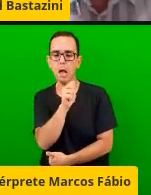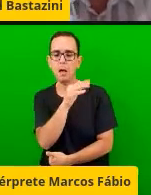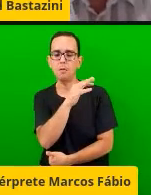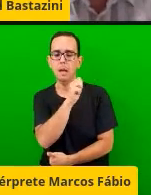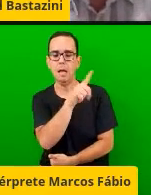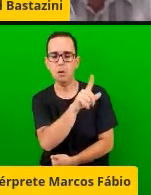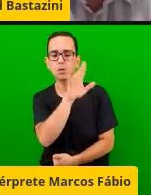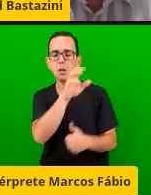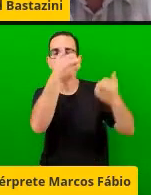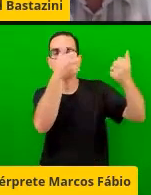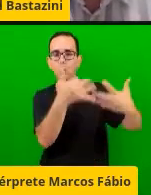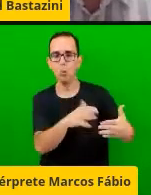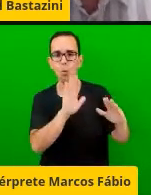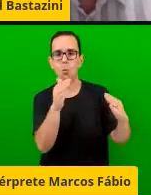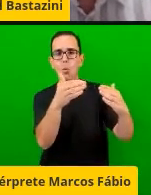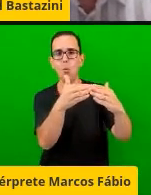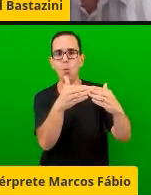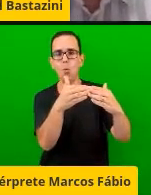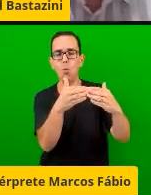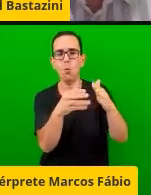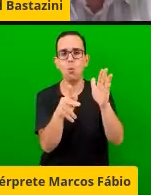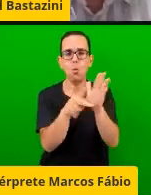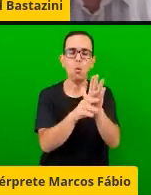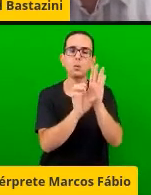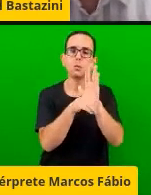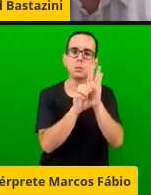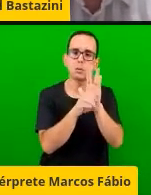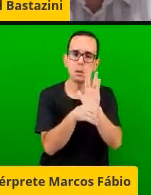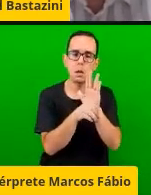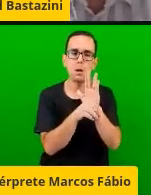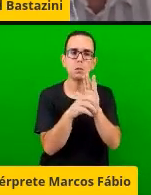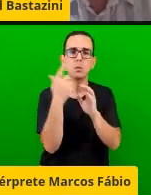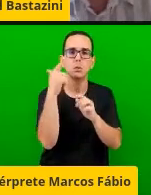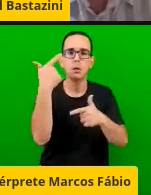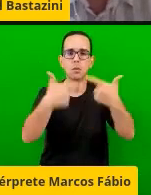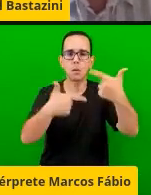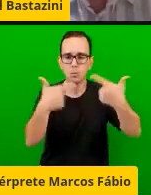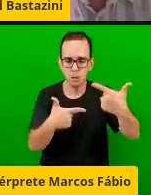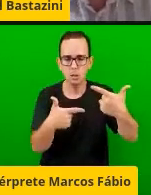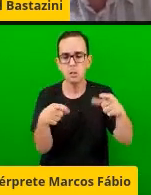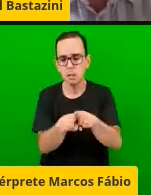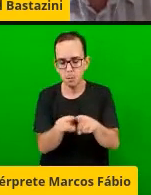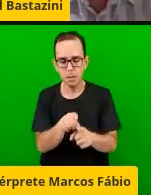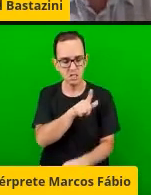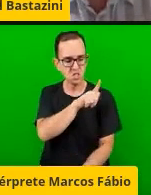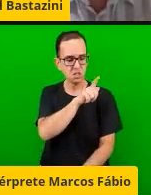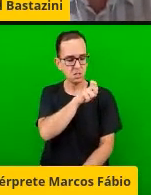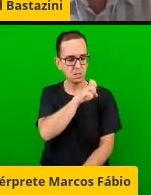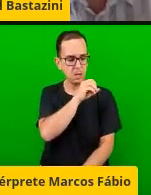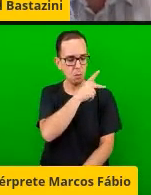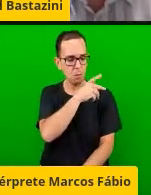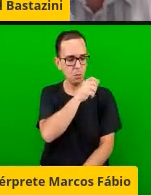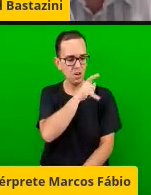aspectos relacionados à questão conceitual da geografia política e da geopolítica. Posteriormente,